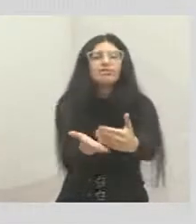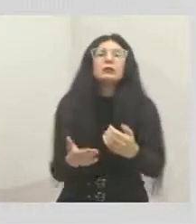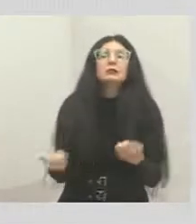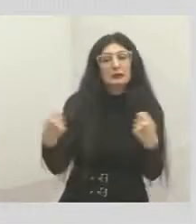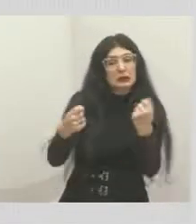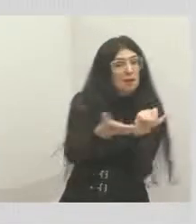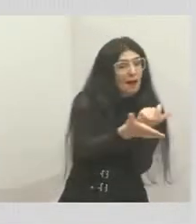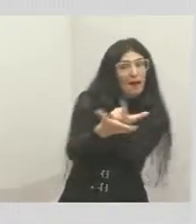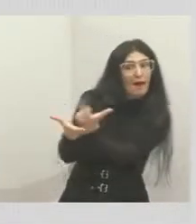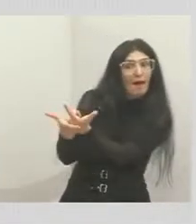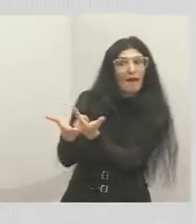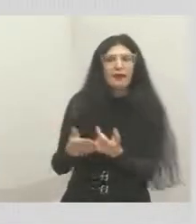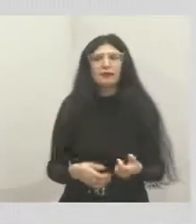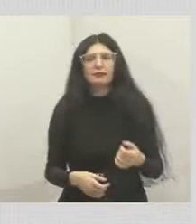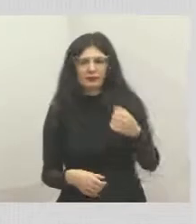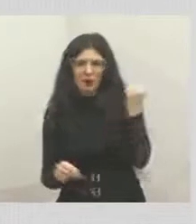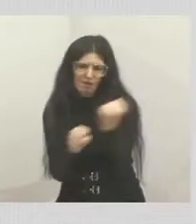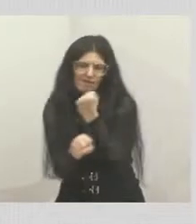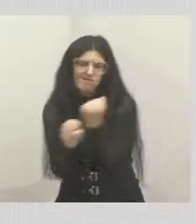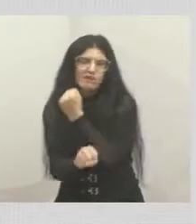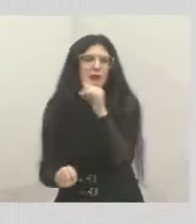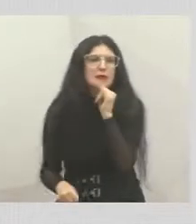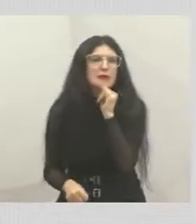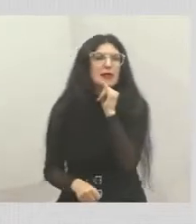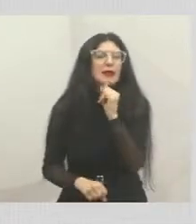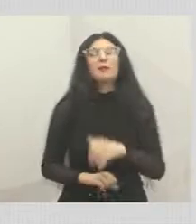224.714.000 e realizado até o segundo quadrimestre de